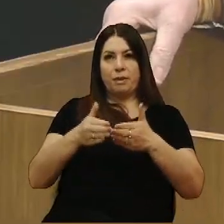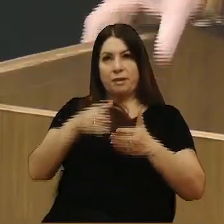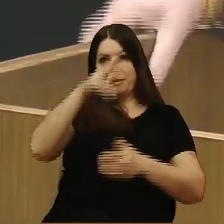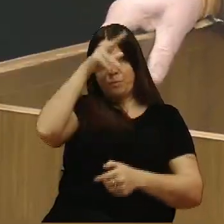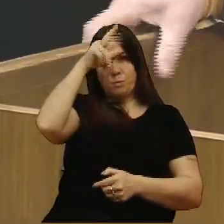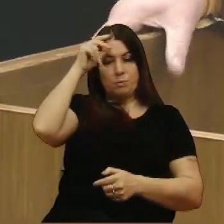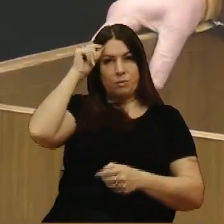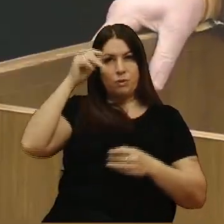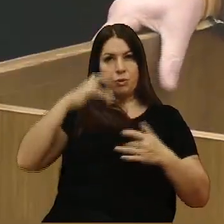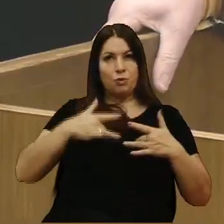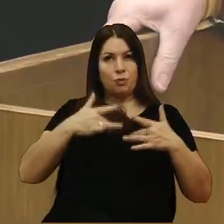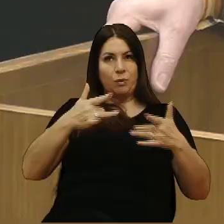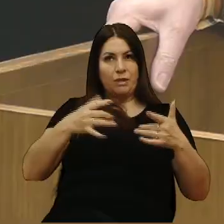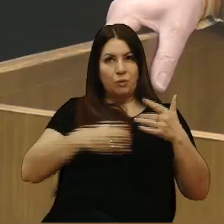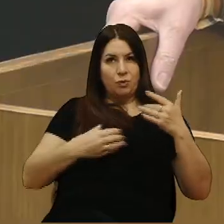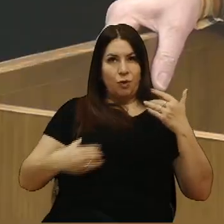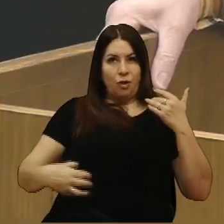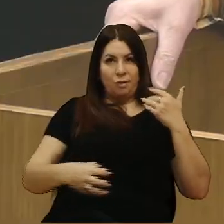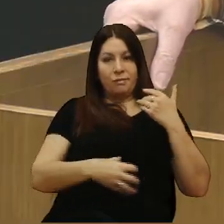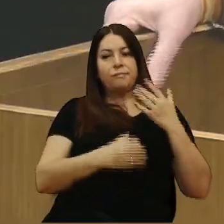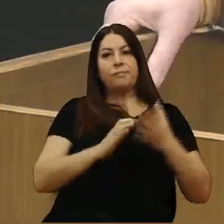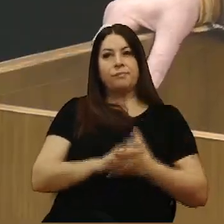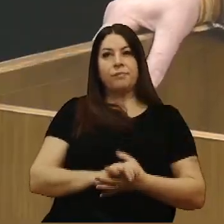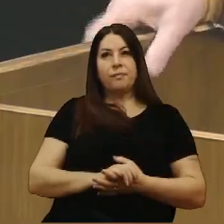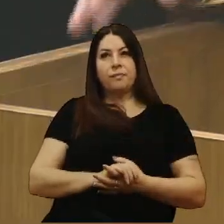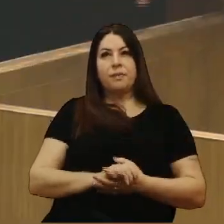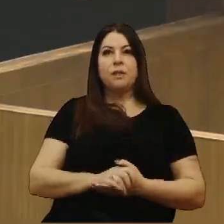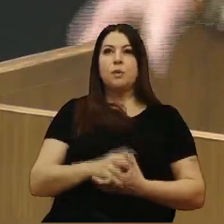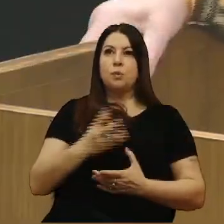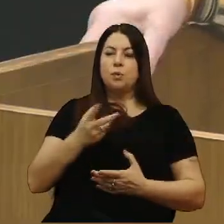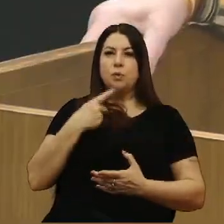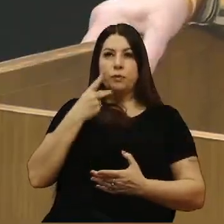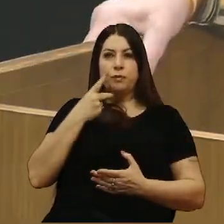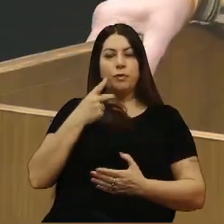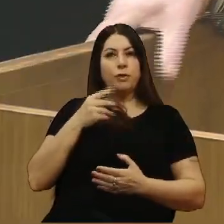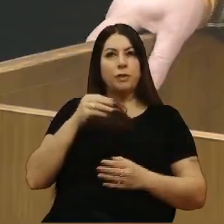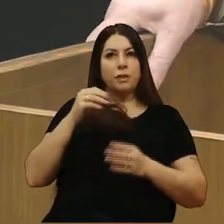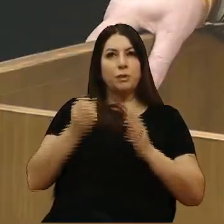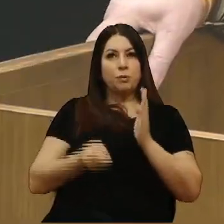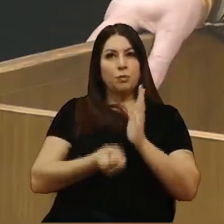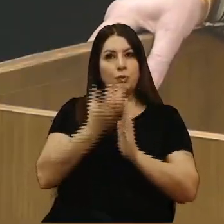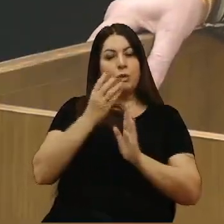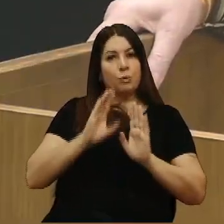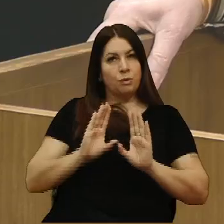municipal de doação de órgãos. E quando foi instituído